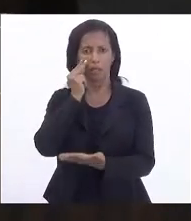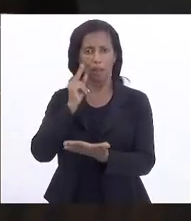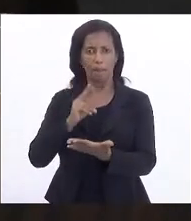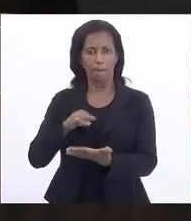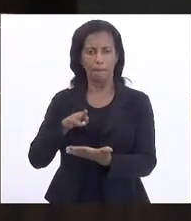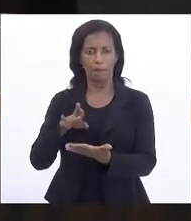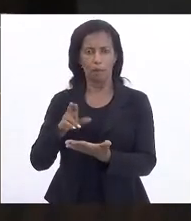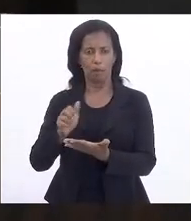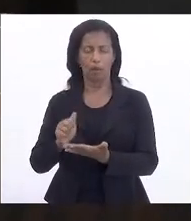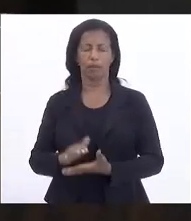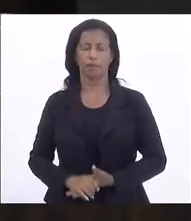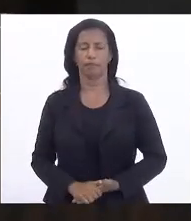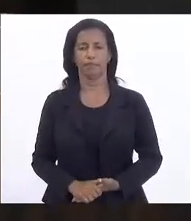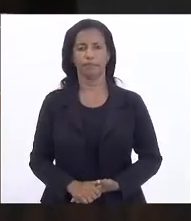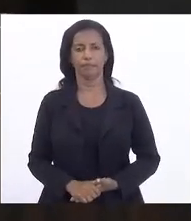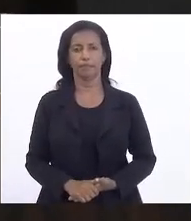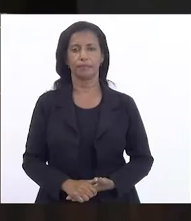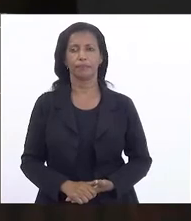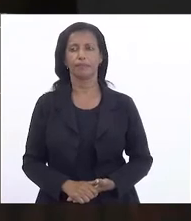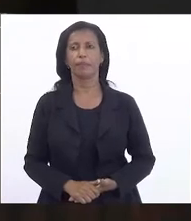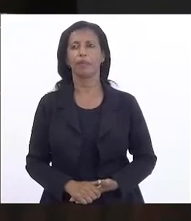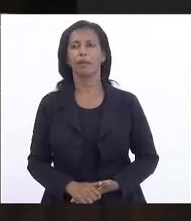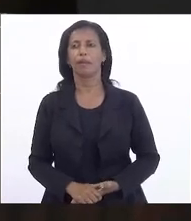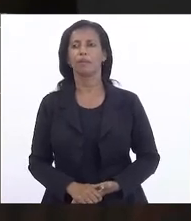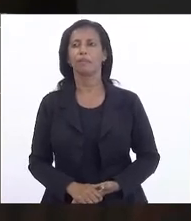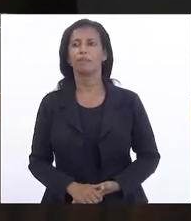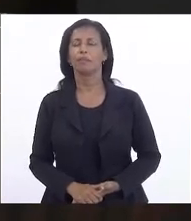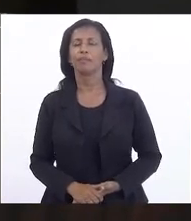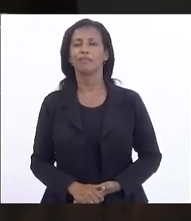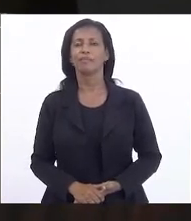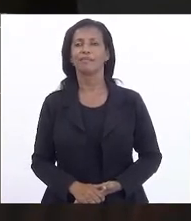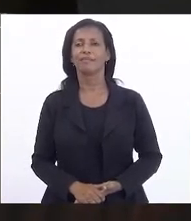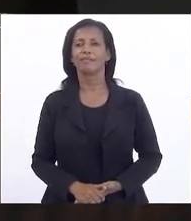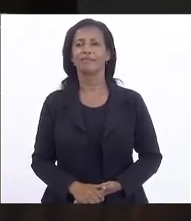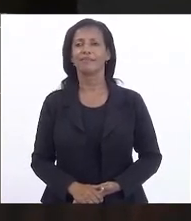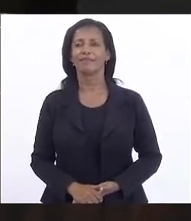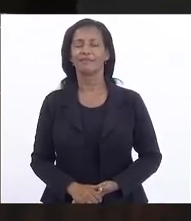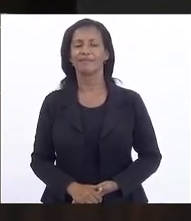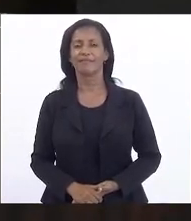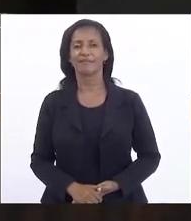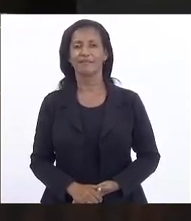Mônica Francisco e ela está apontando para mim também